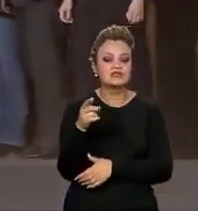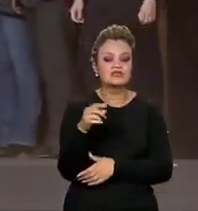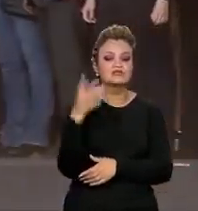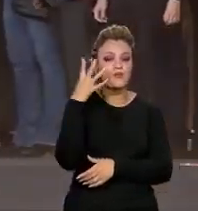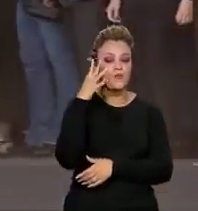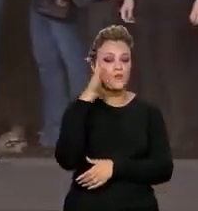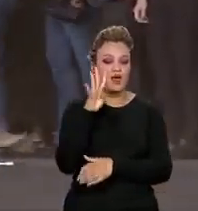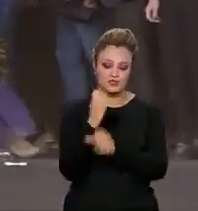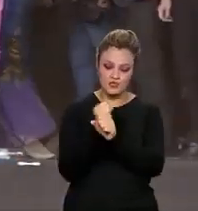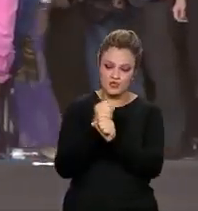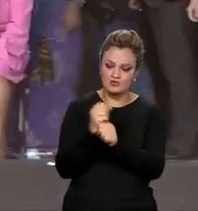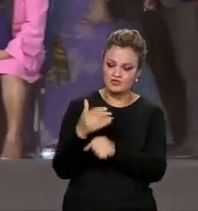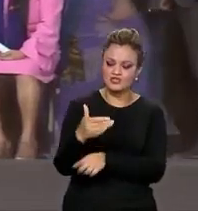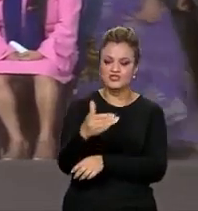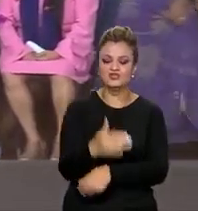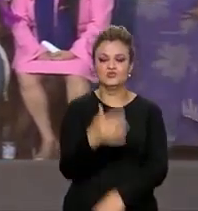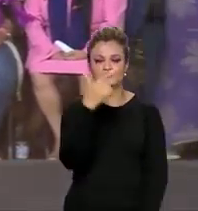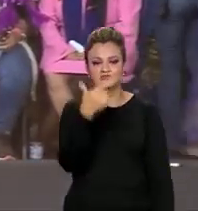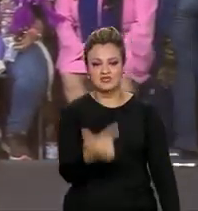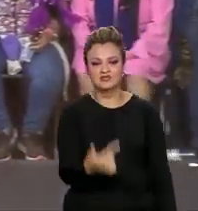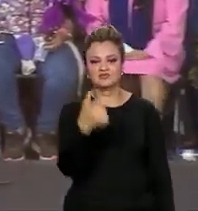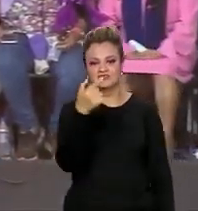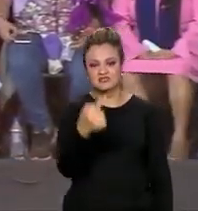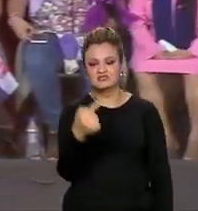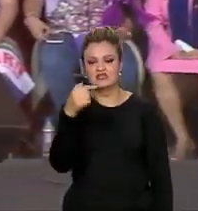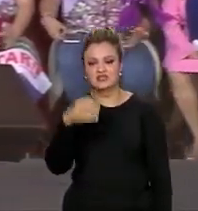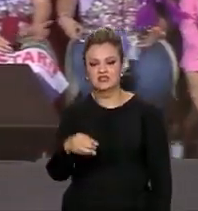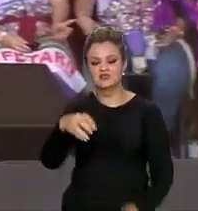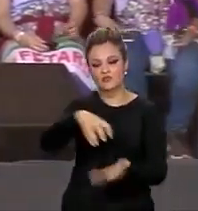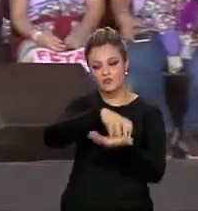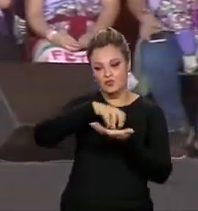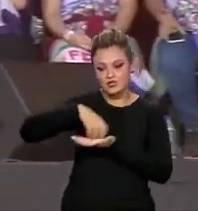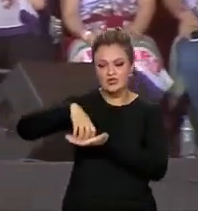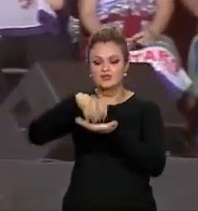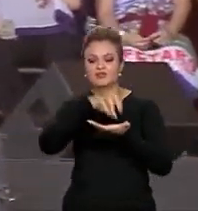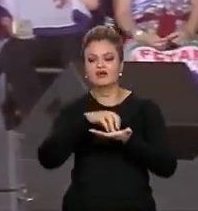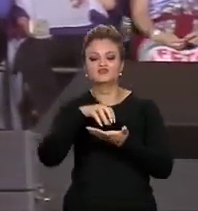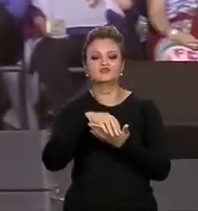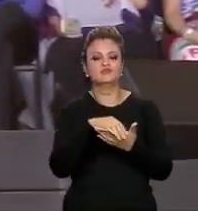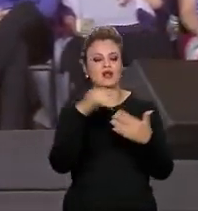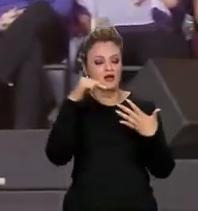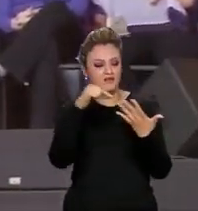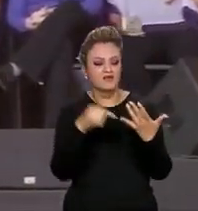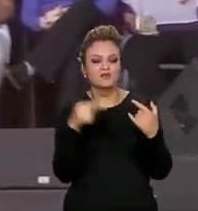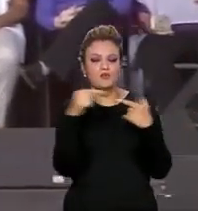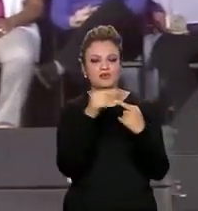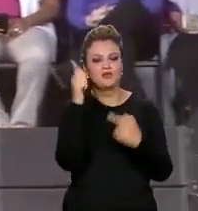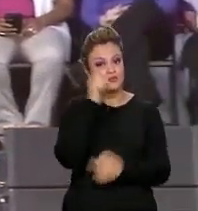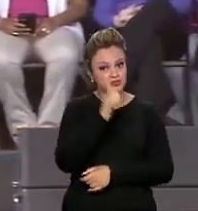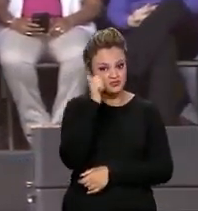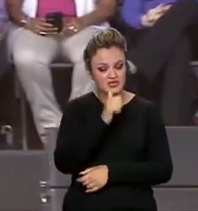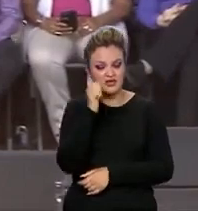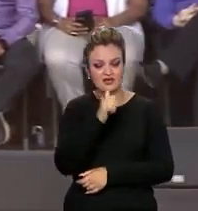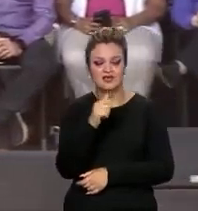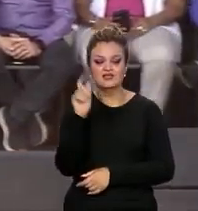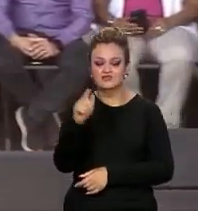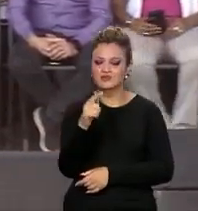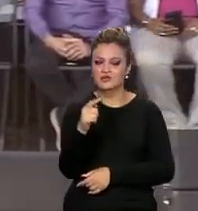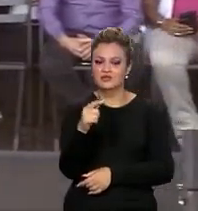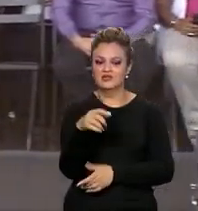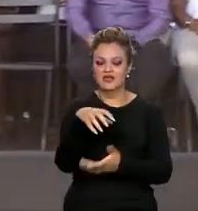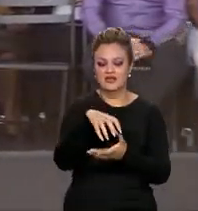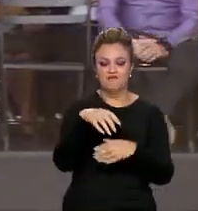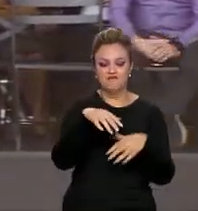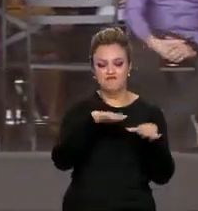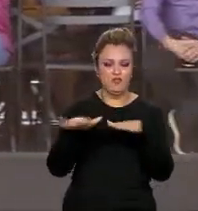esses quatro anos 270 unidade móvel para atender as mulheres dessa vez não é unidade